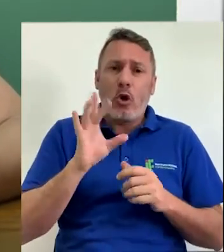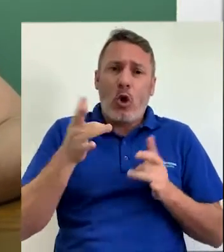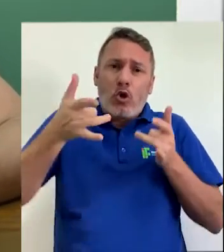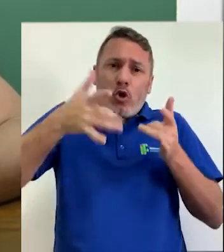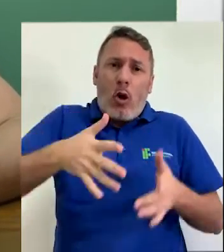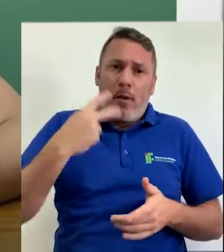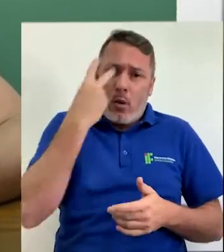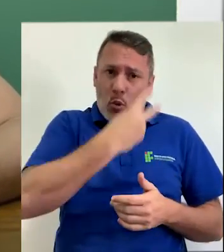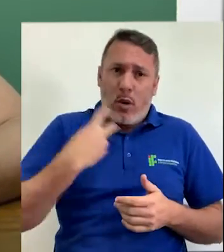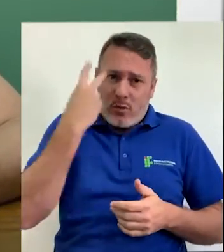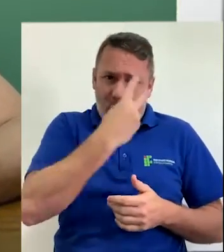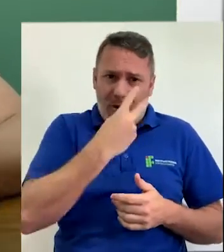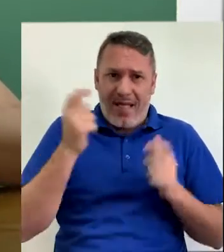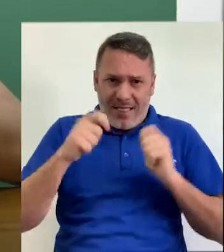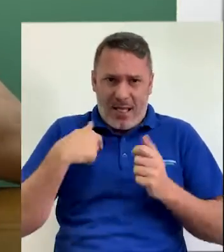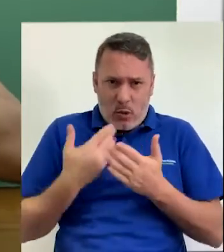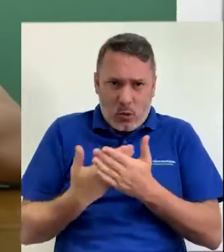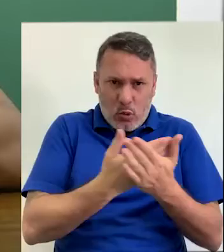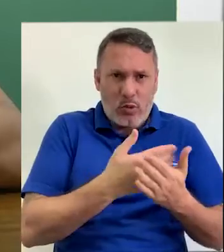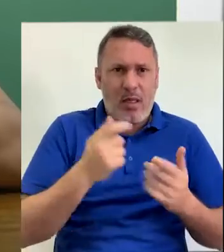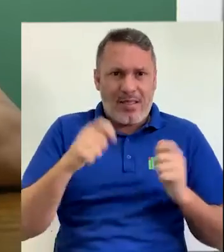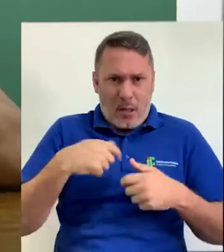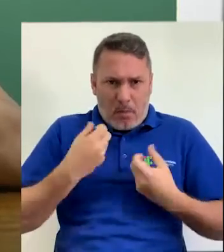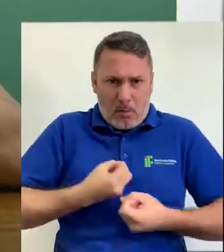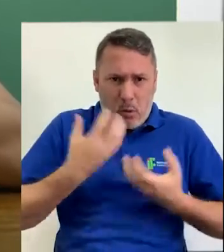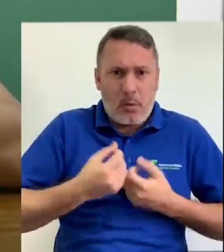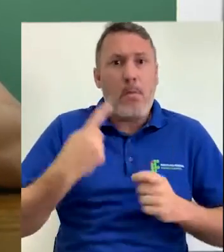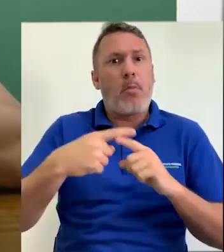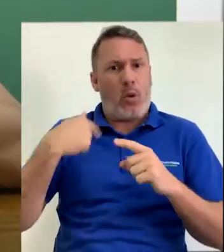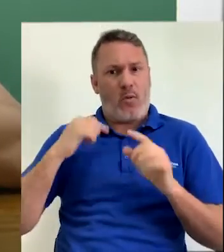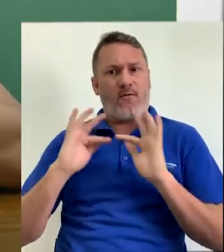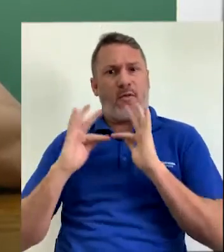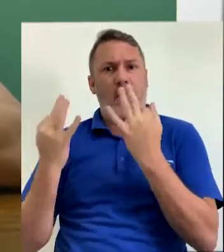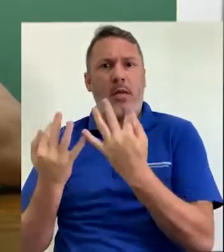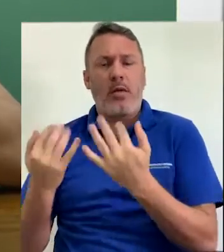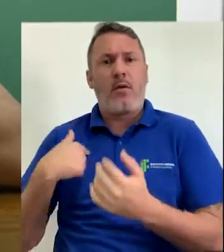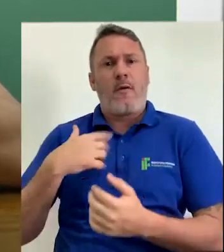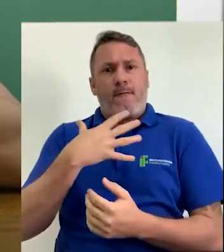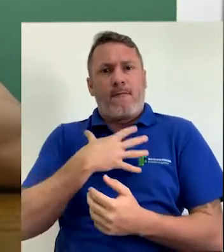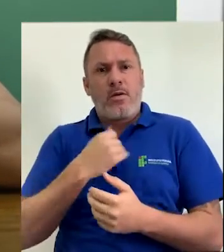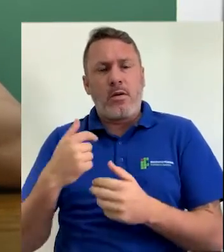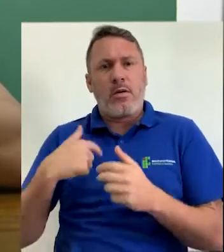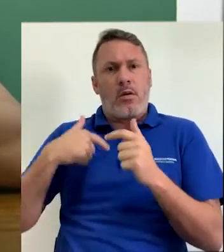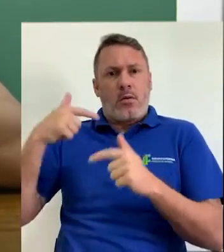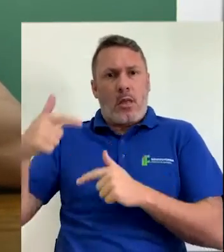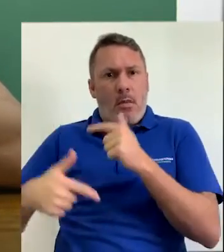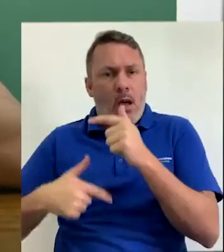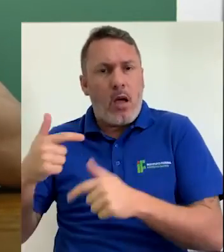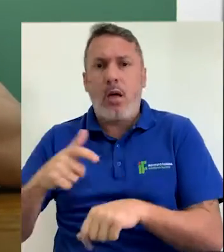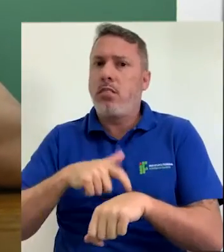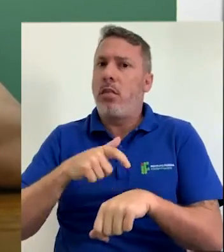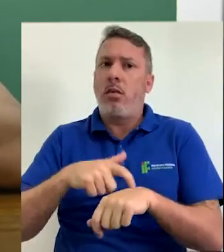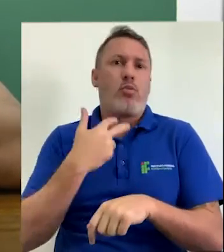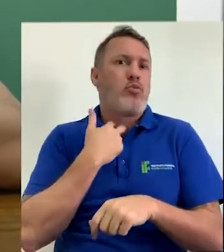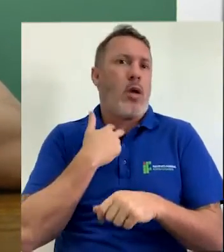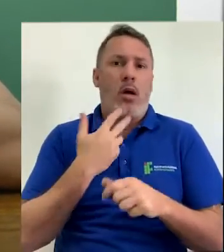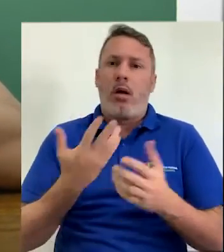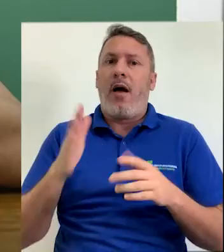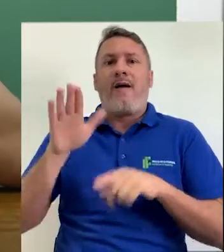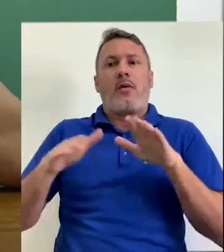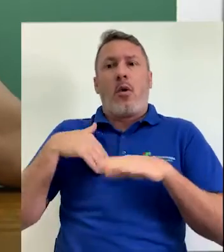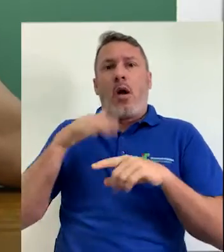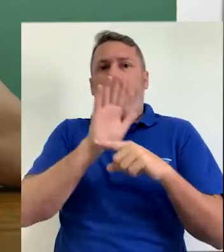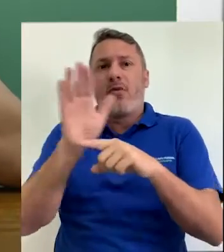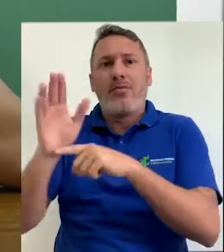com essas 2 horas? Eu tenho família, tenho filhos, trabalho, cuido de pessoas que